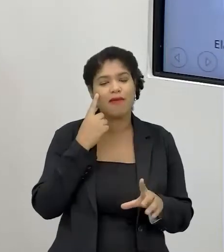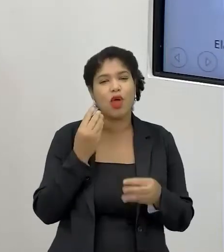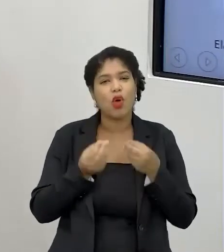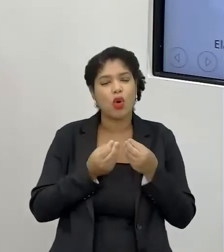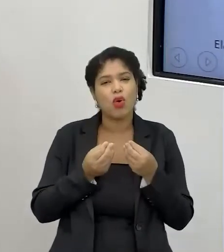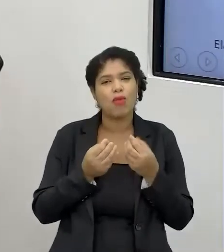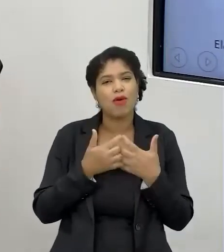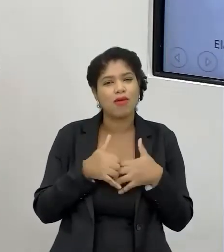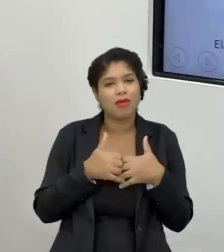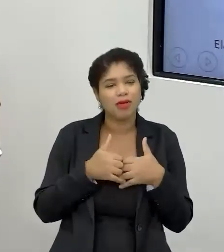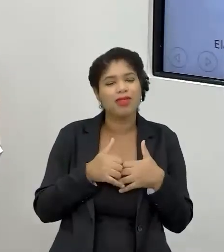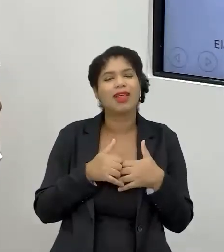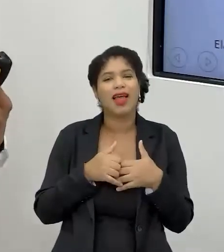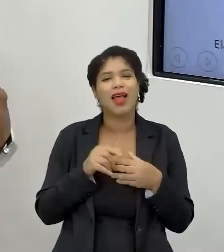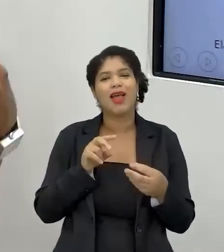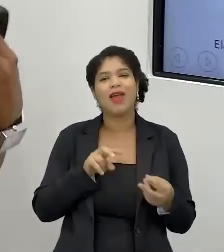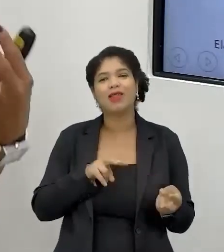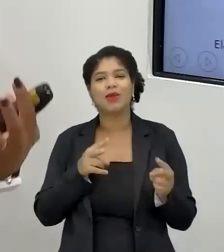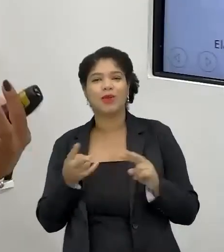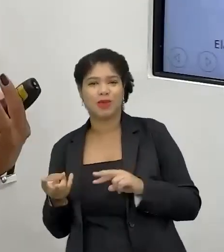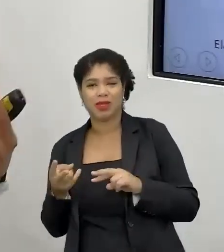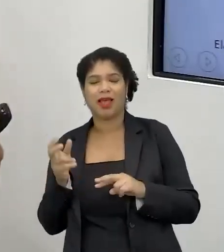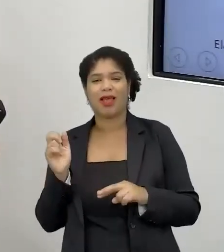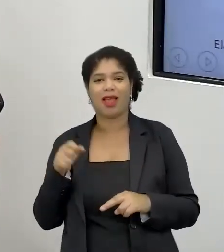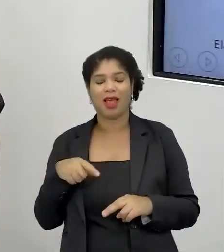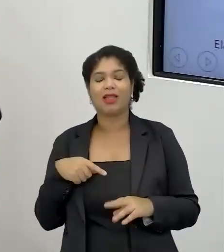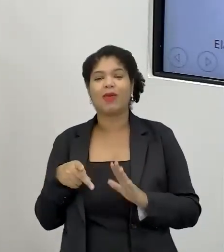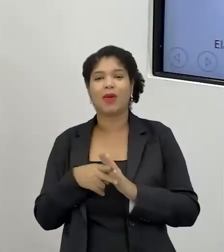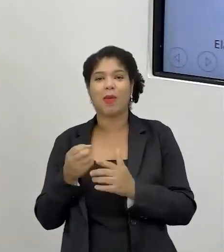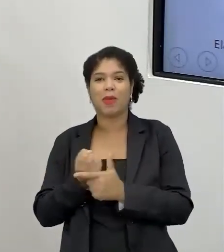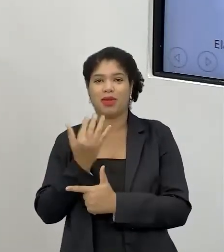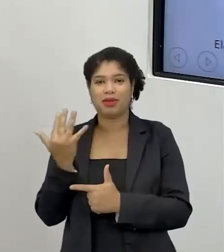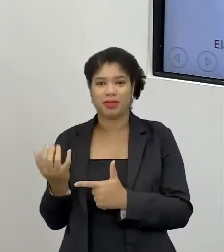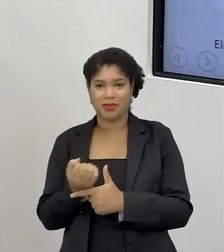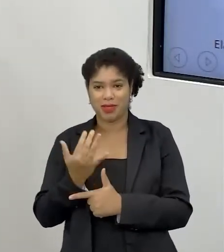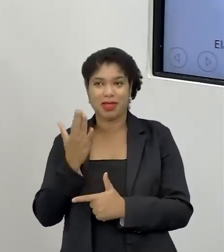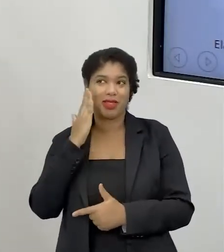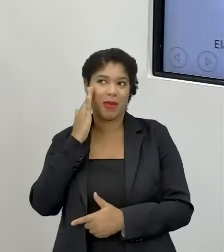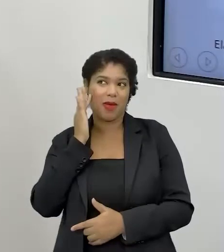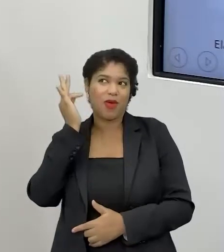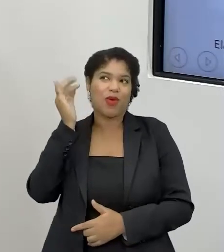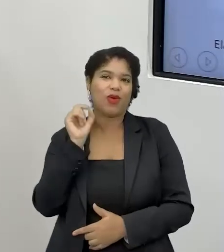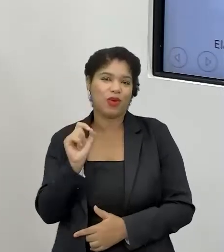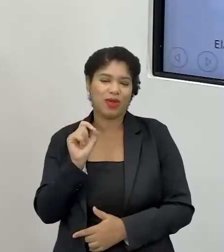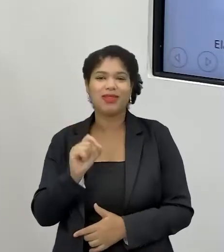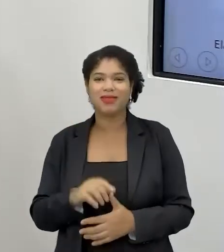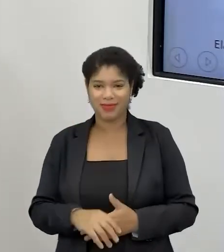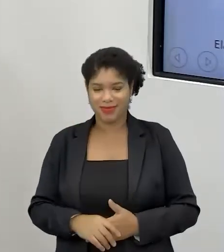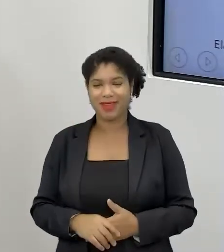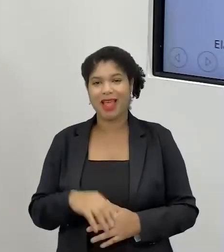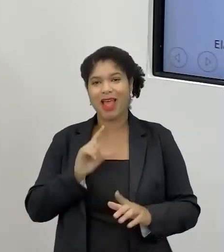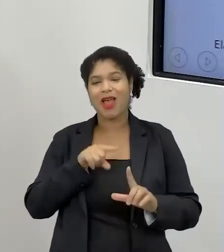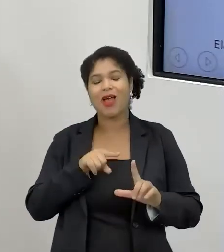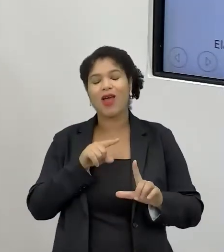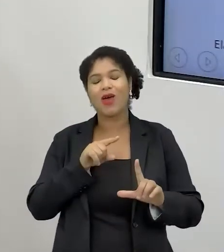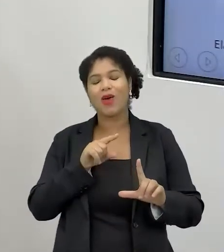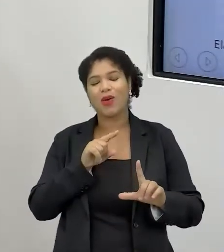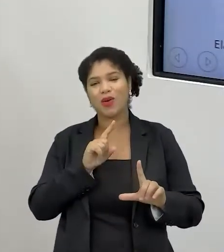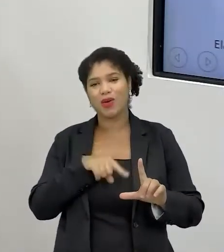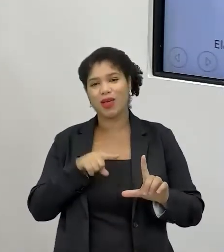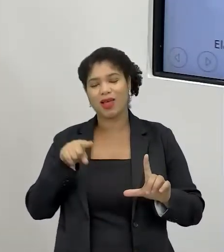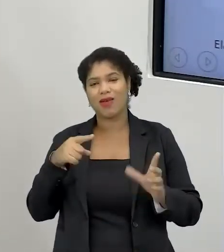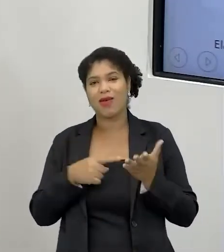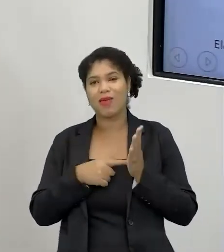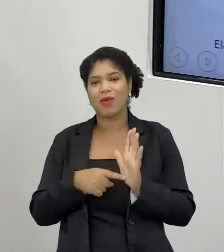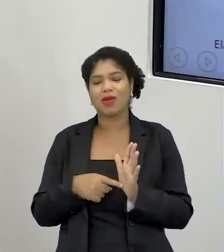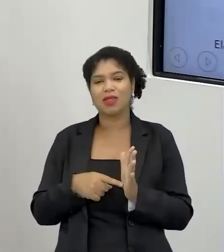comportamento, passa ali para uma expressão algébrica para prever o futuro. tá bom? E o gráfico mostra os